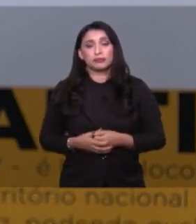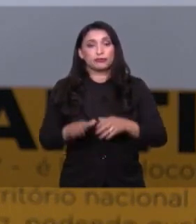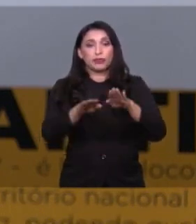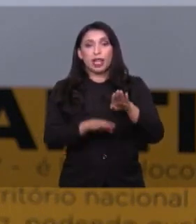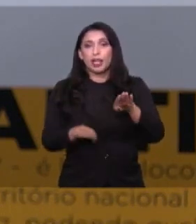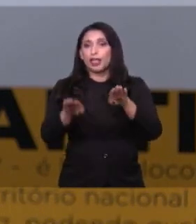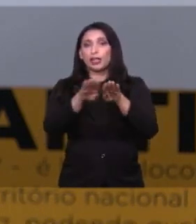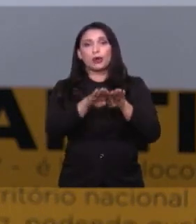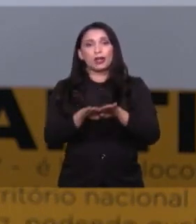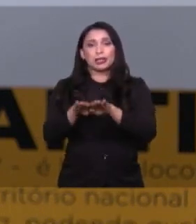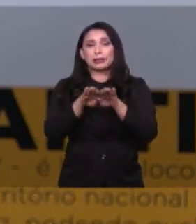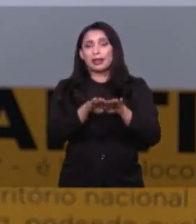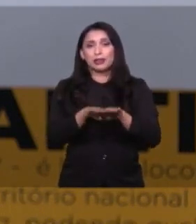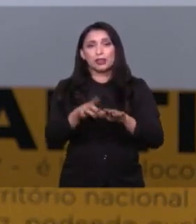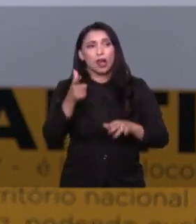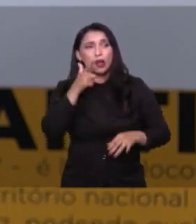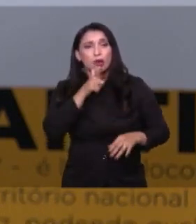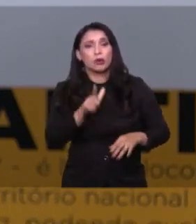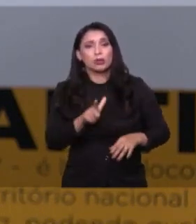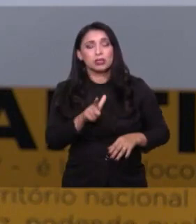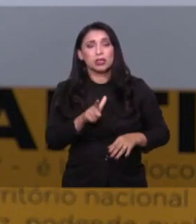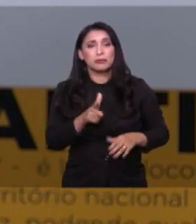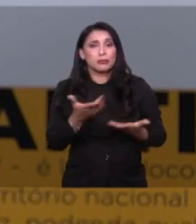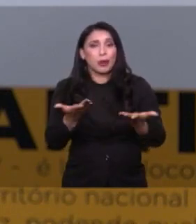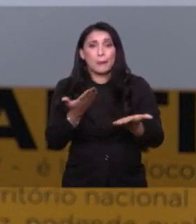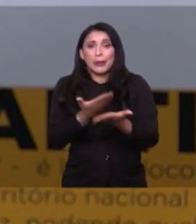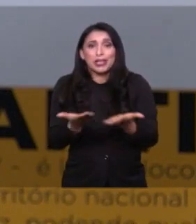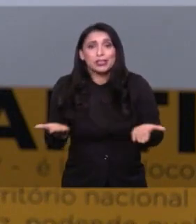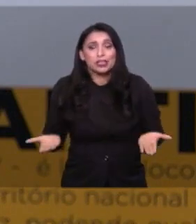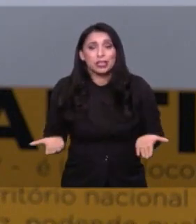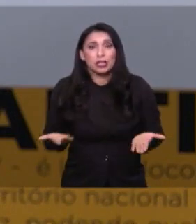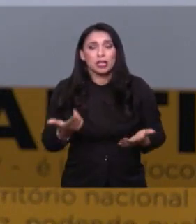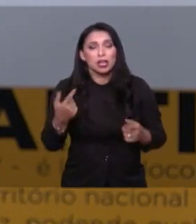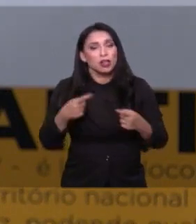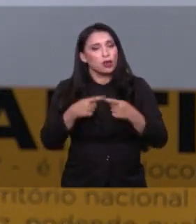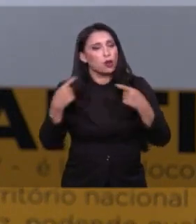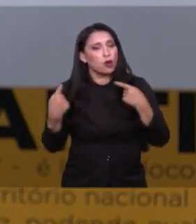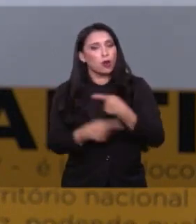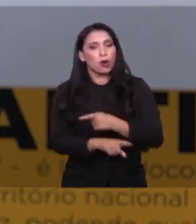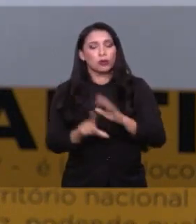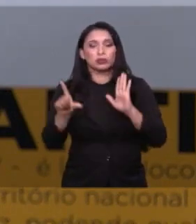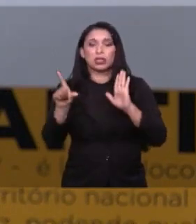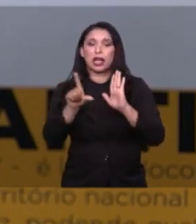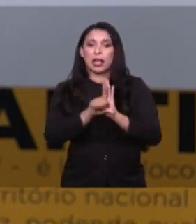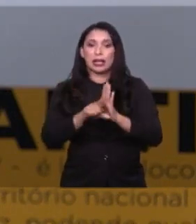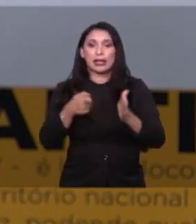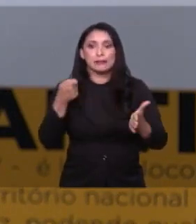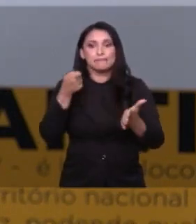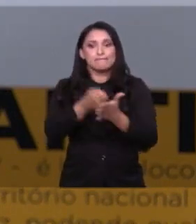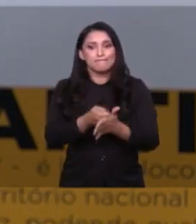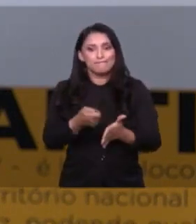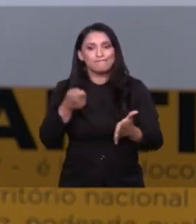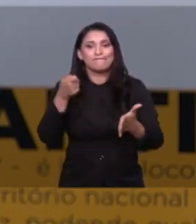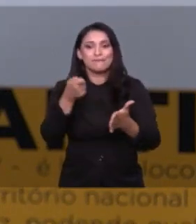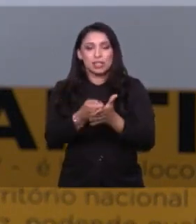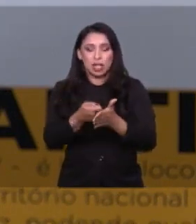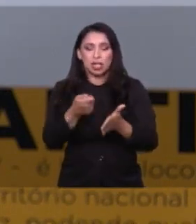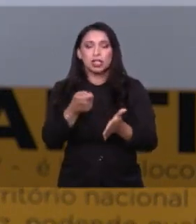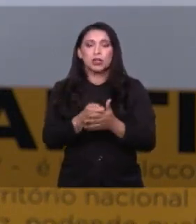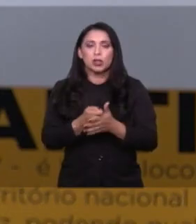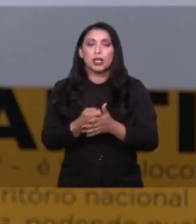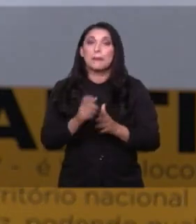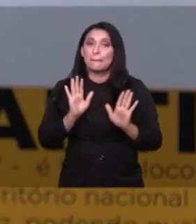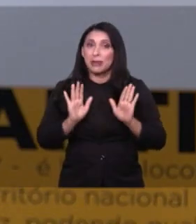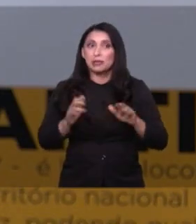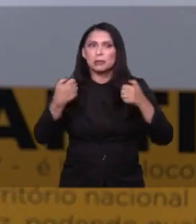igualdade material que eu conquistei? A banca tirou de mim de forma ilegal. Então, a luta é grande, mas a gente tem que